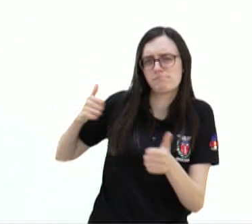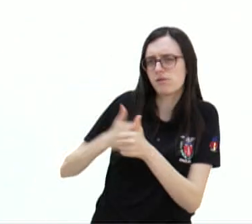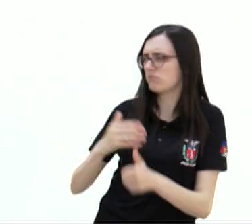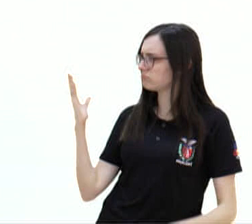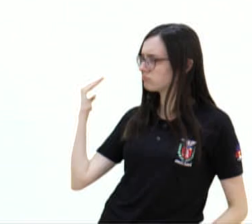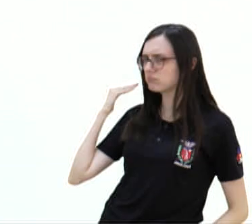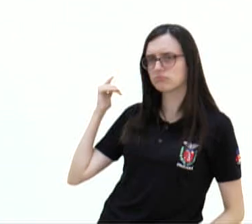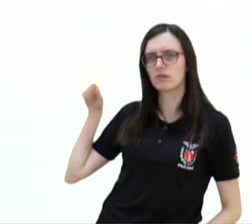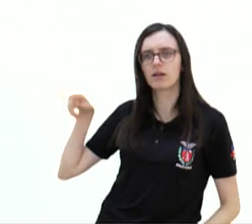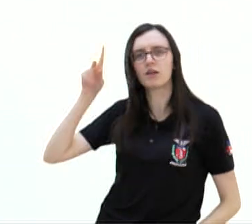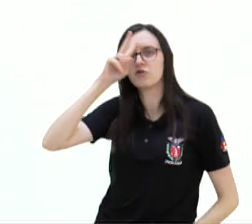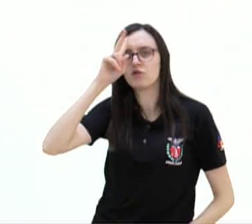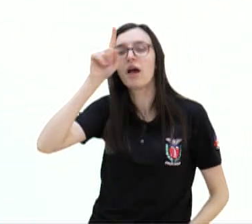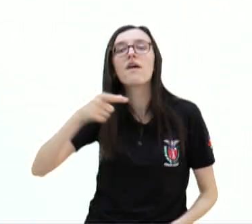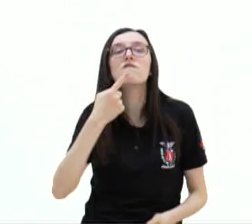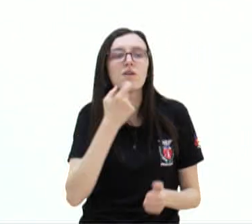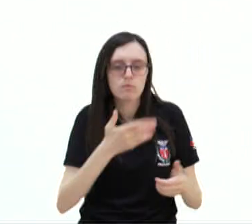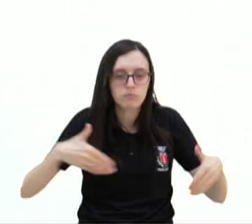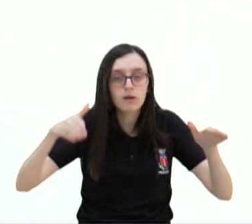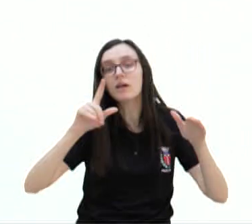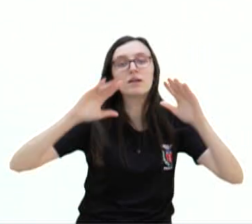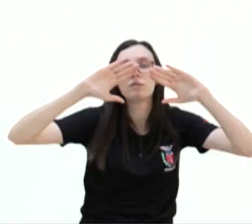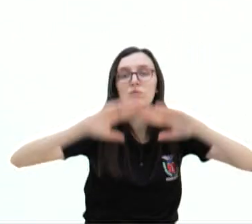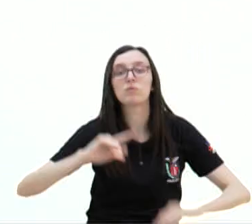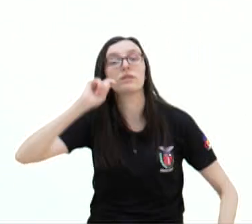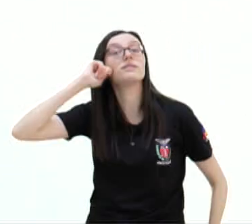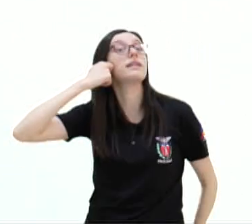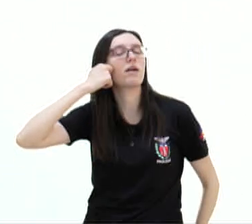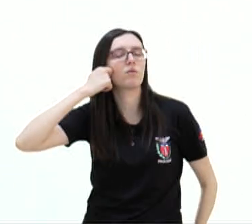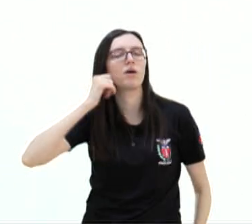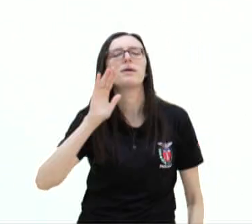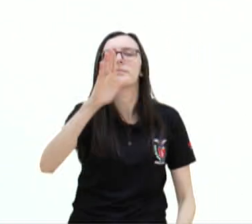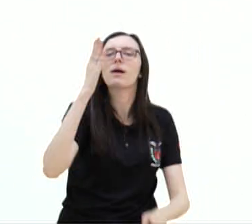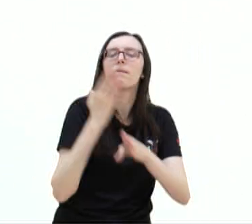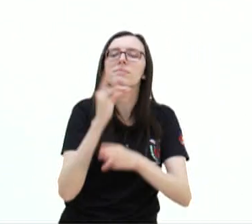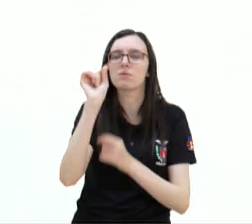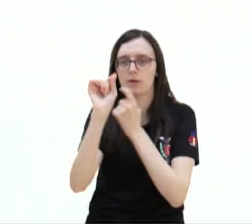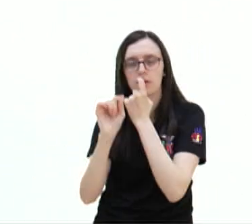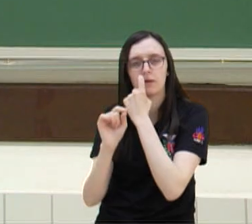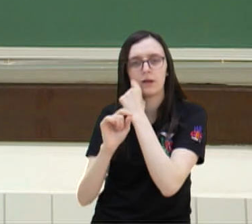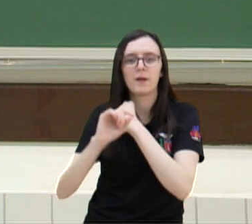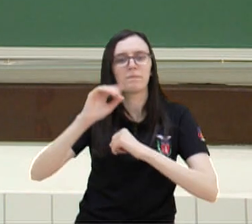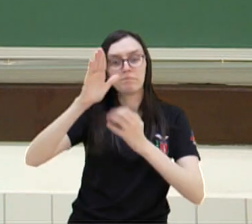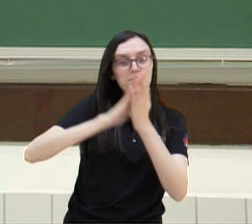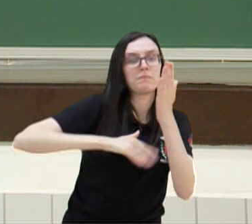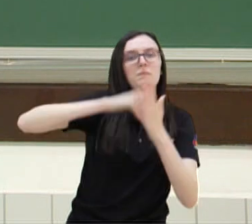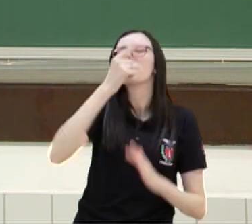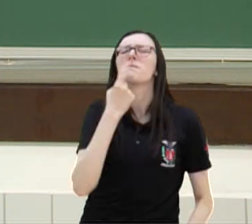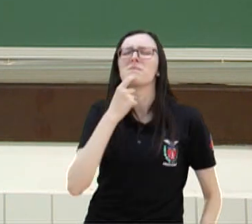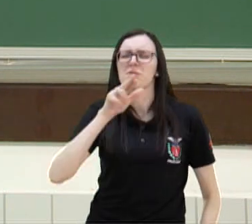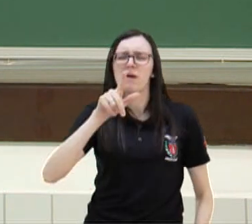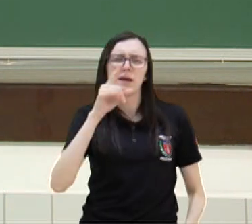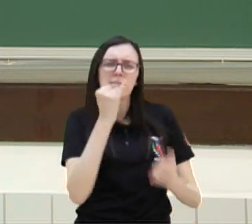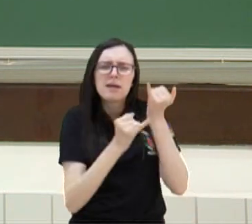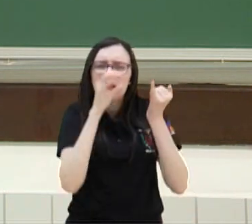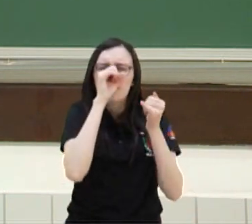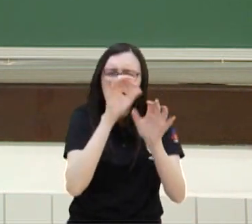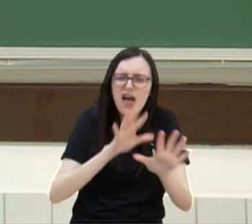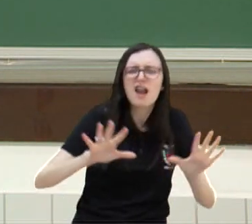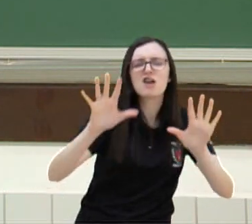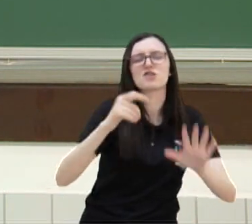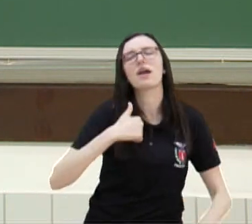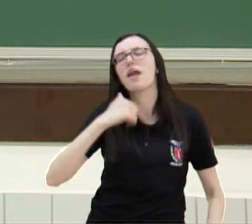história grega, pintura vermelha sobre fundo negro. Apesar de que a pintura não é muito bem vermelha, ela é alaranjada,